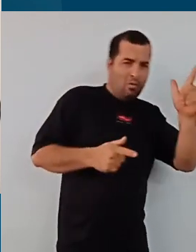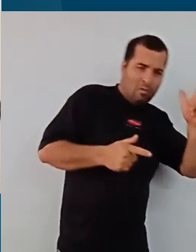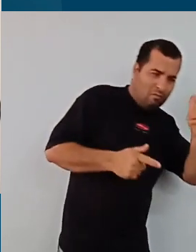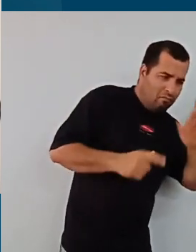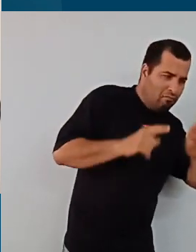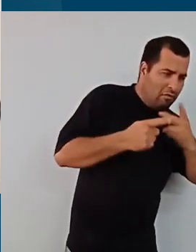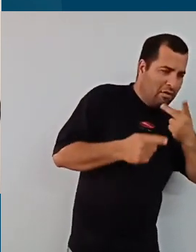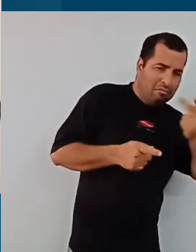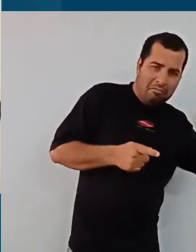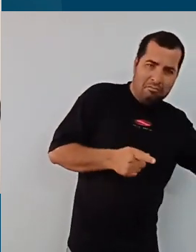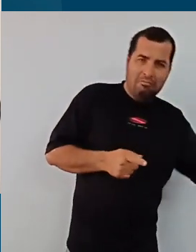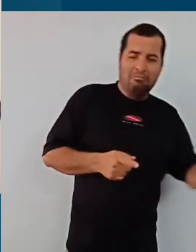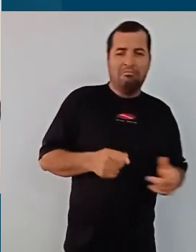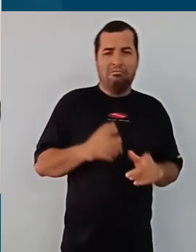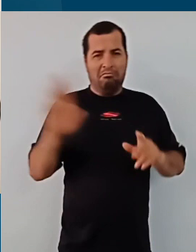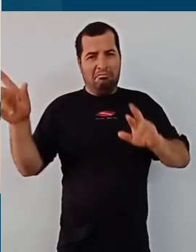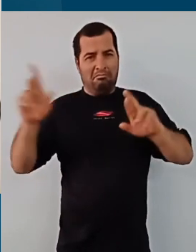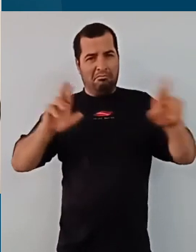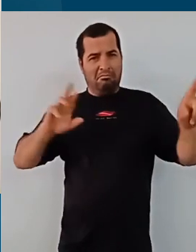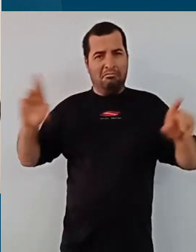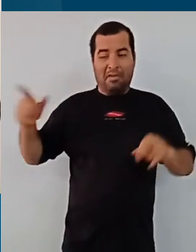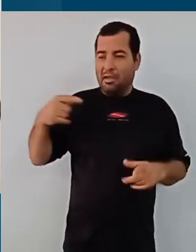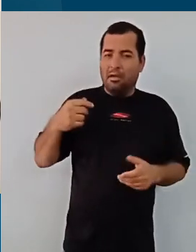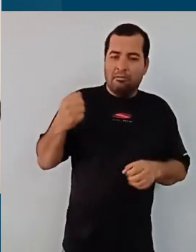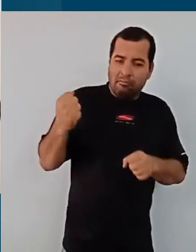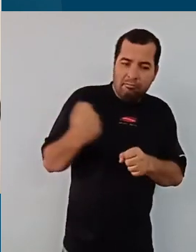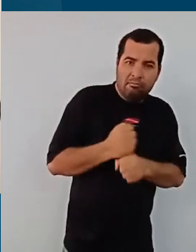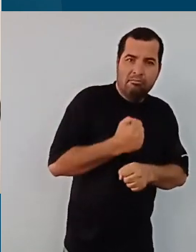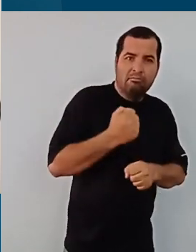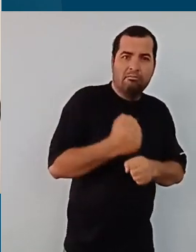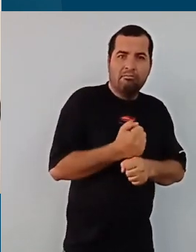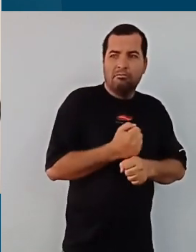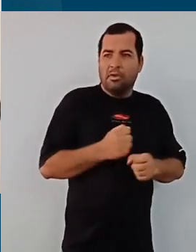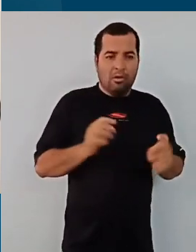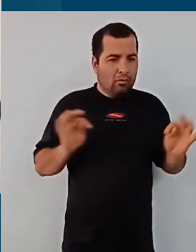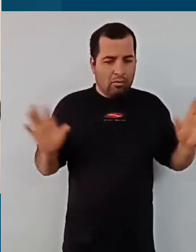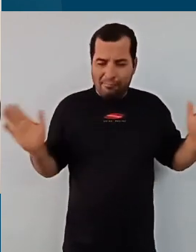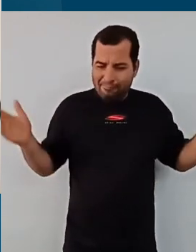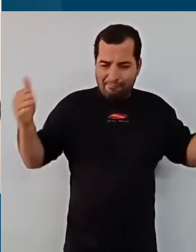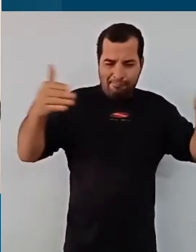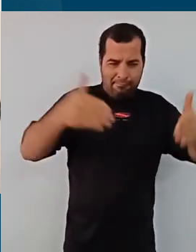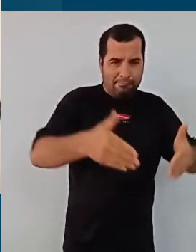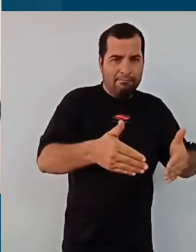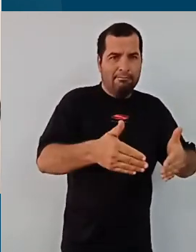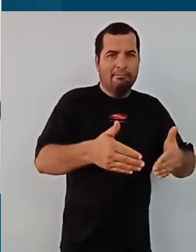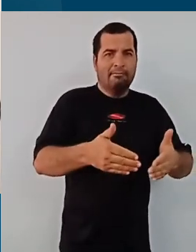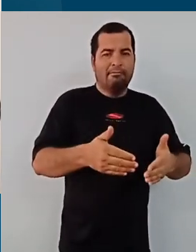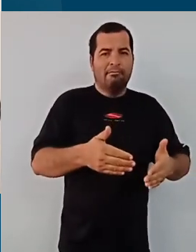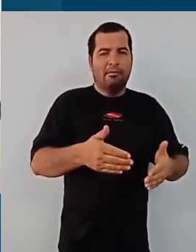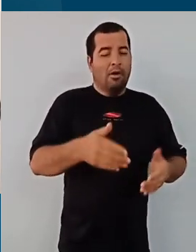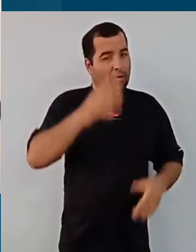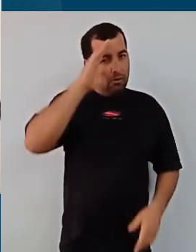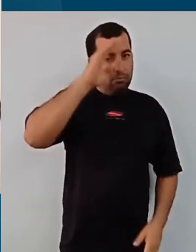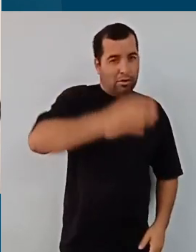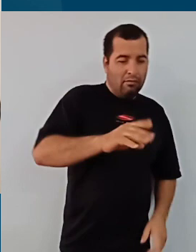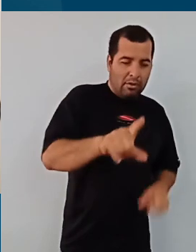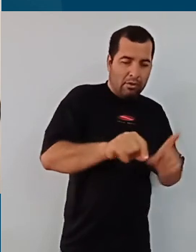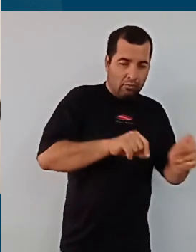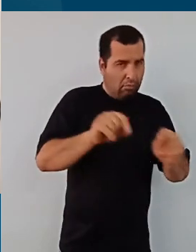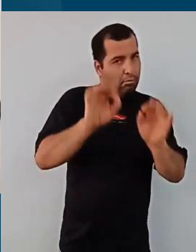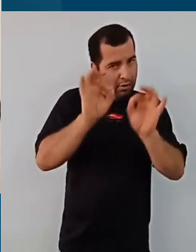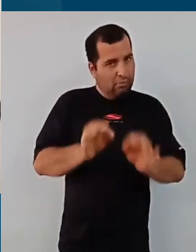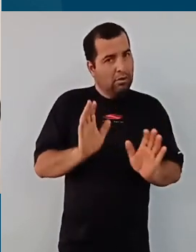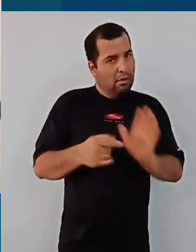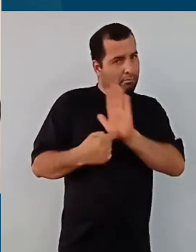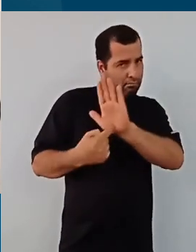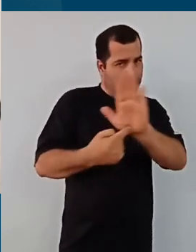nosso trabalho ali foi construir um conjunto de convergências relacionadas a escolhas. Você citou muito bem,